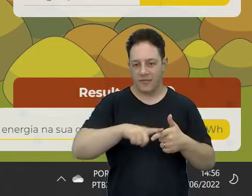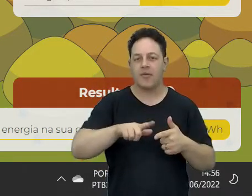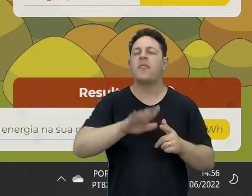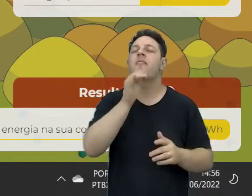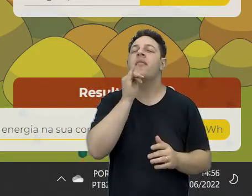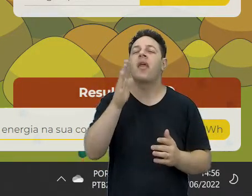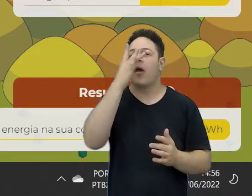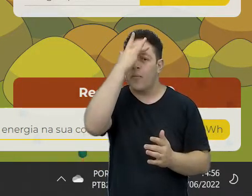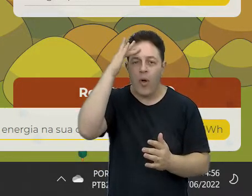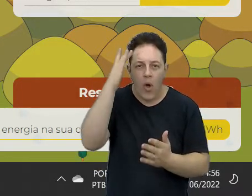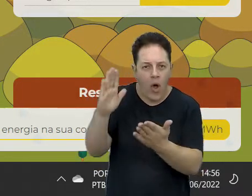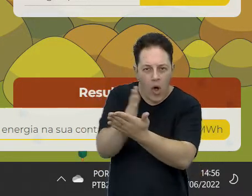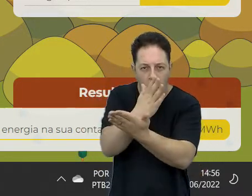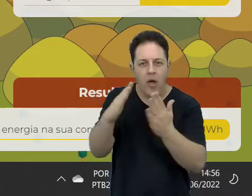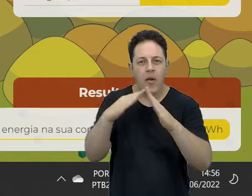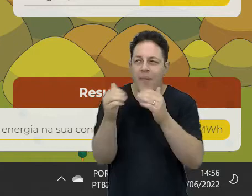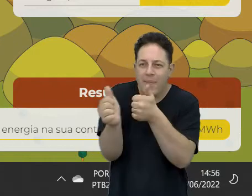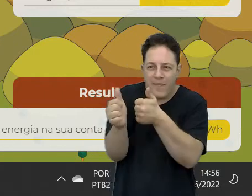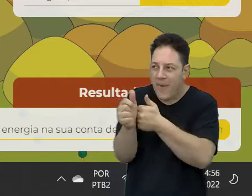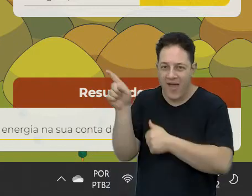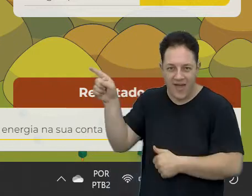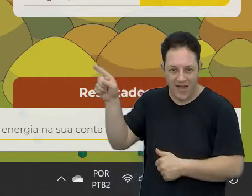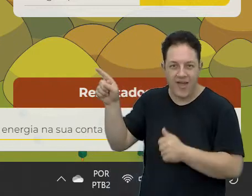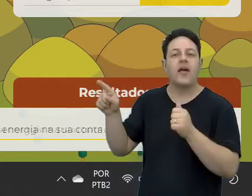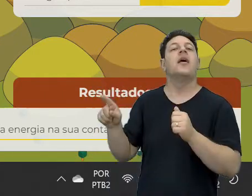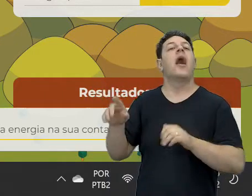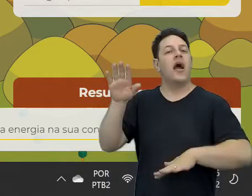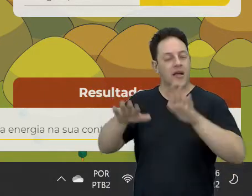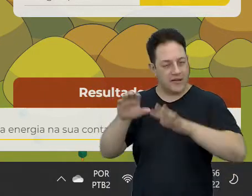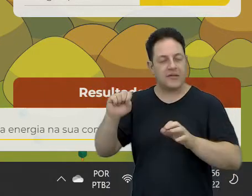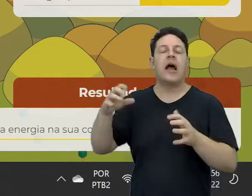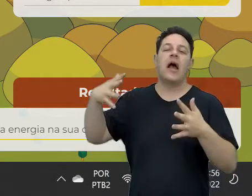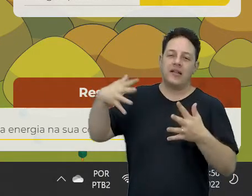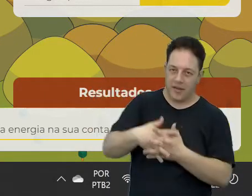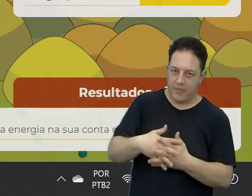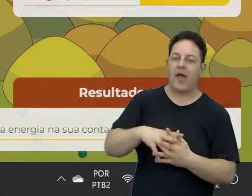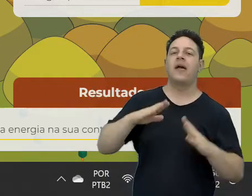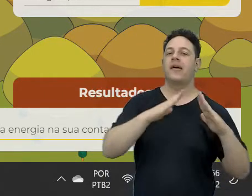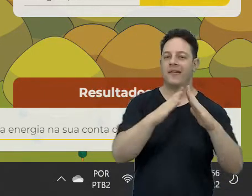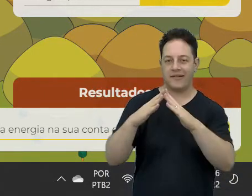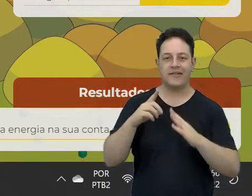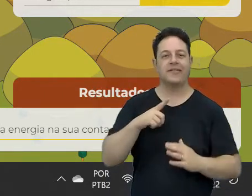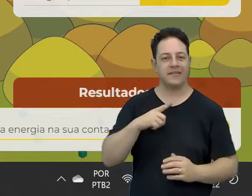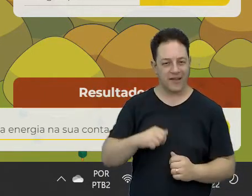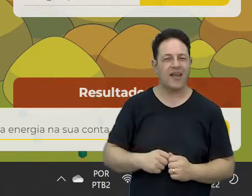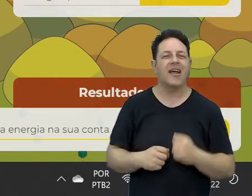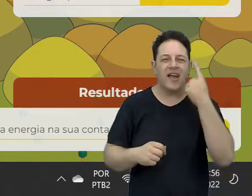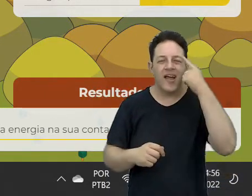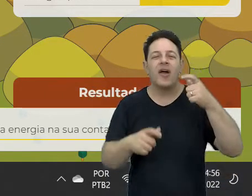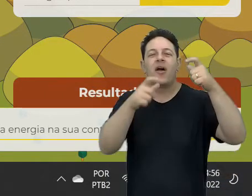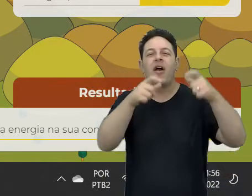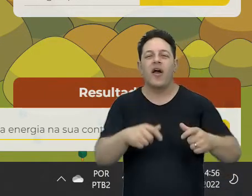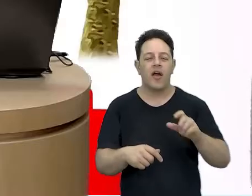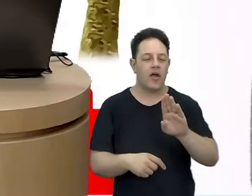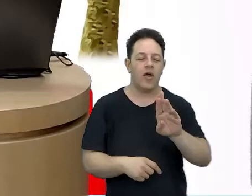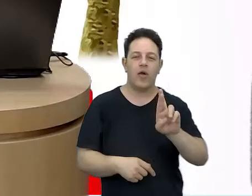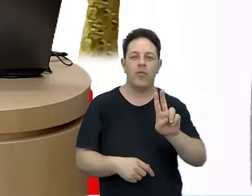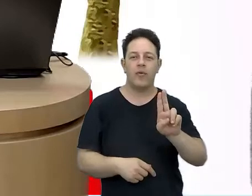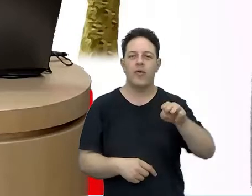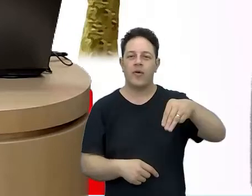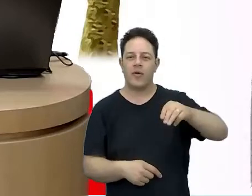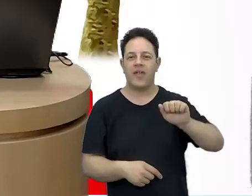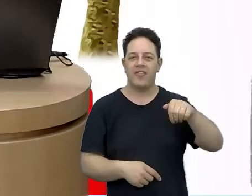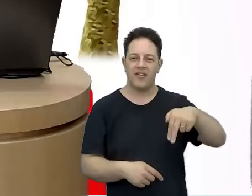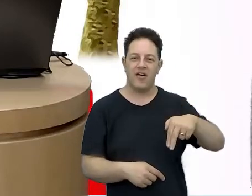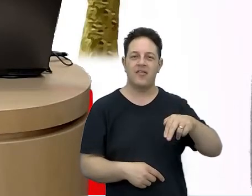moram próximo dessas regiões, elas também são afetadas caso isso dê um problema. Lembra de Brumadinho? Sim, porque mais? Pode dar algum